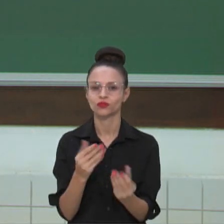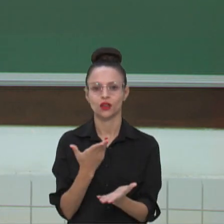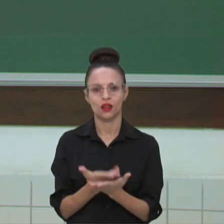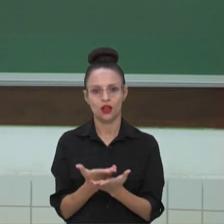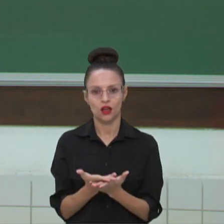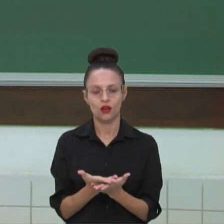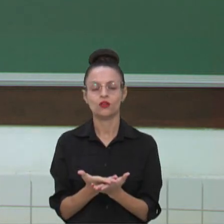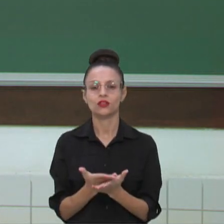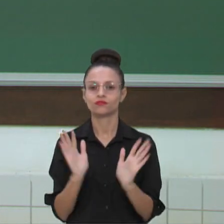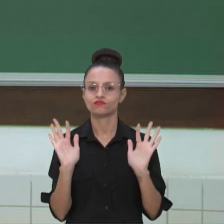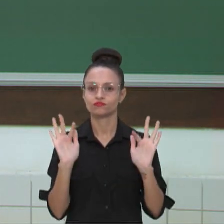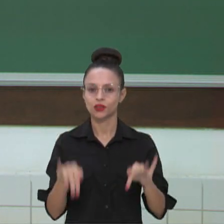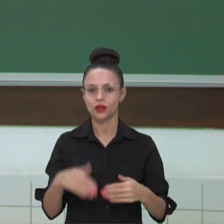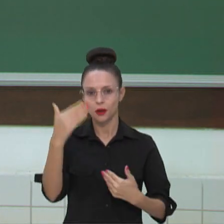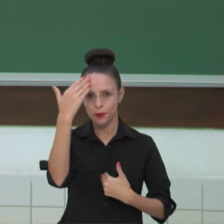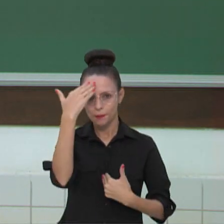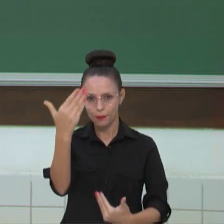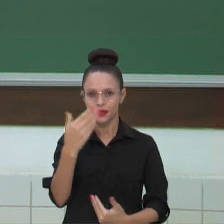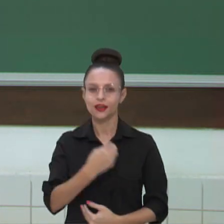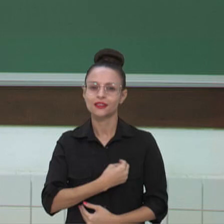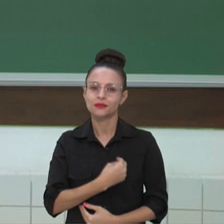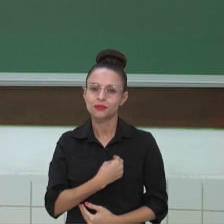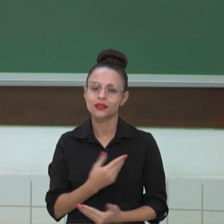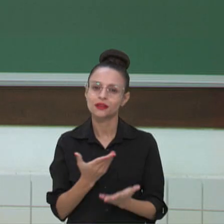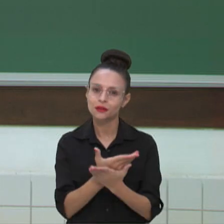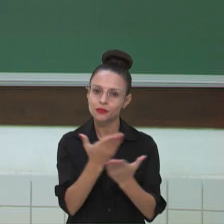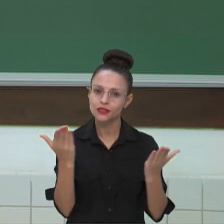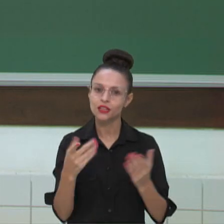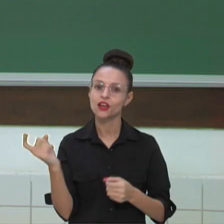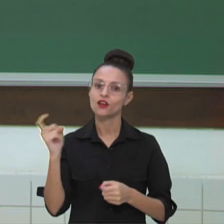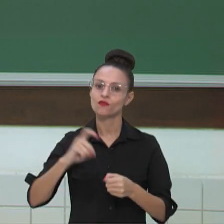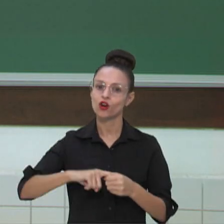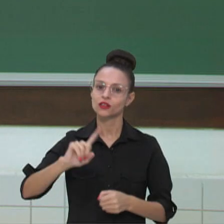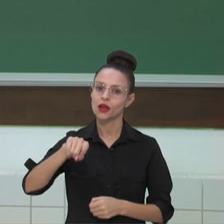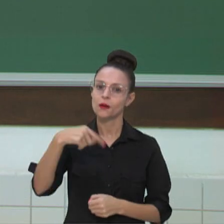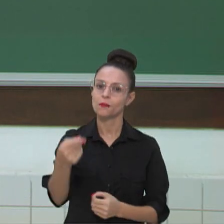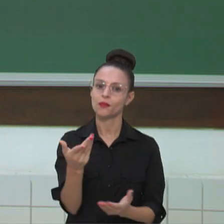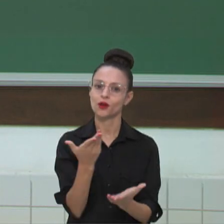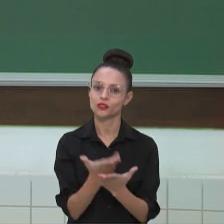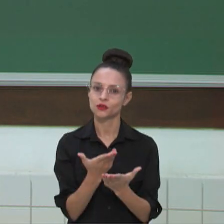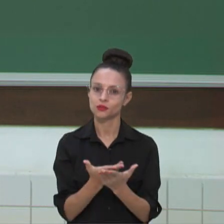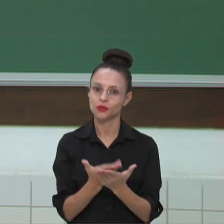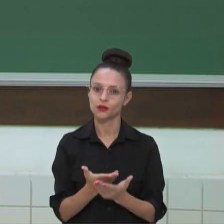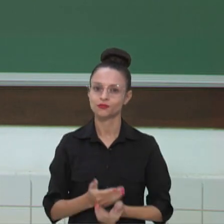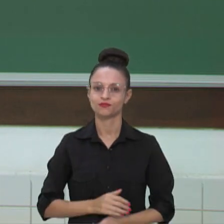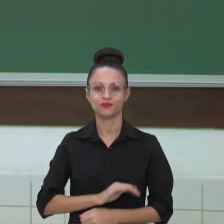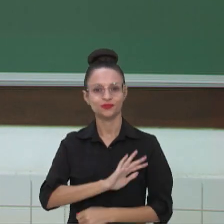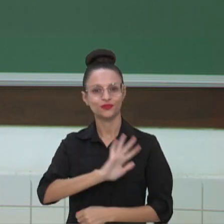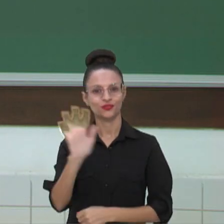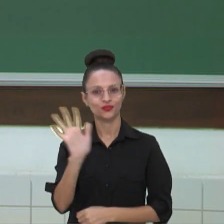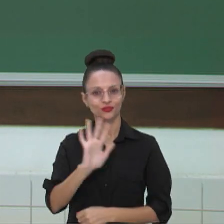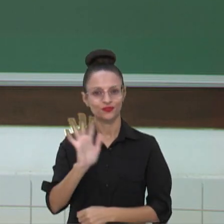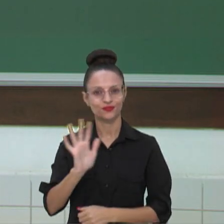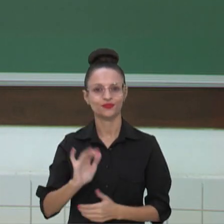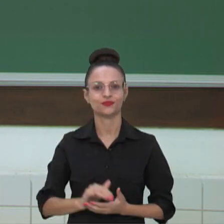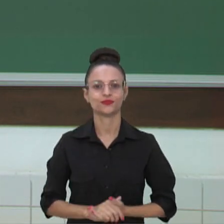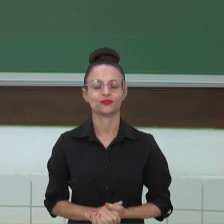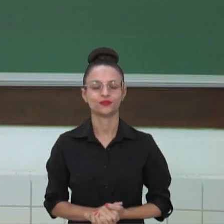aqui. Obrigado pela presença na aula de hoje. A gente volta na nossa próxima aula então. Tchau, pessoal!